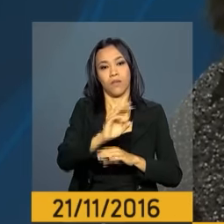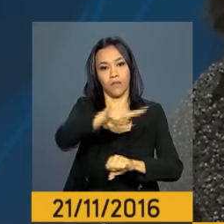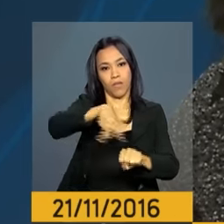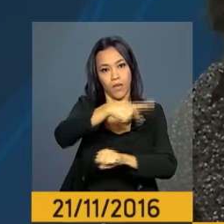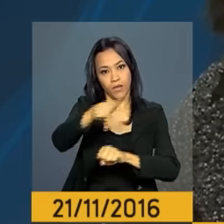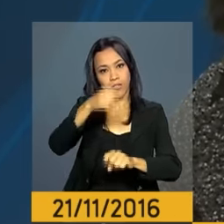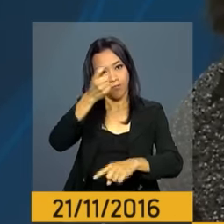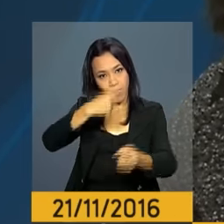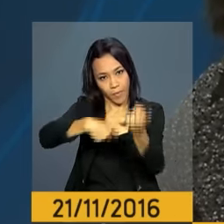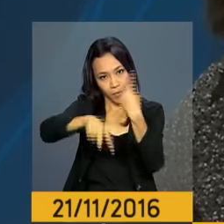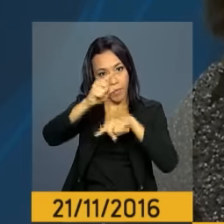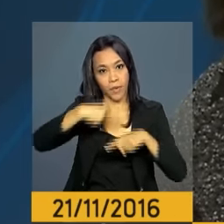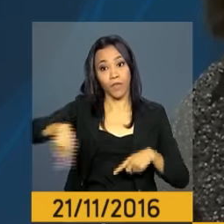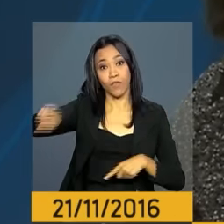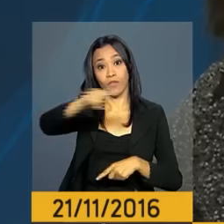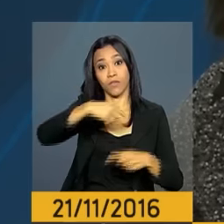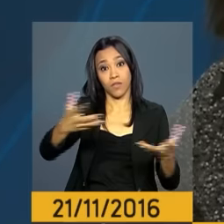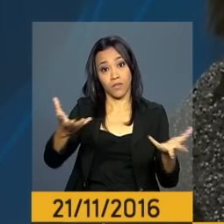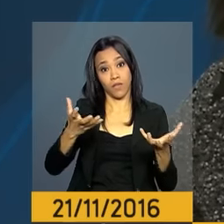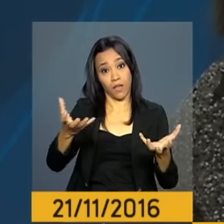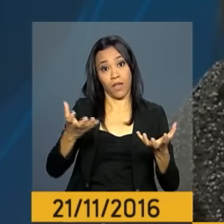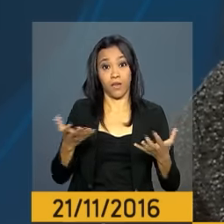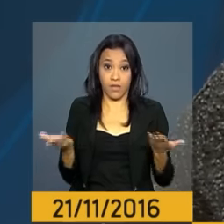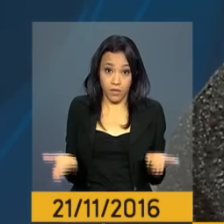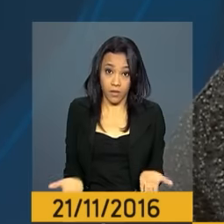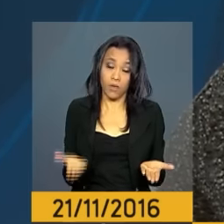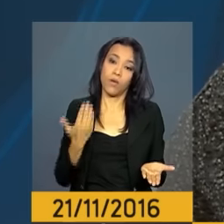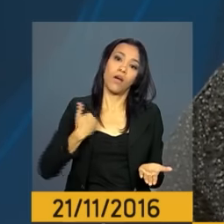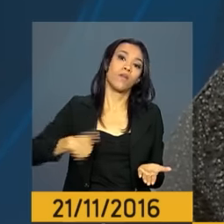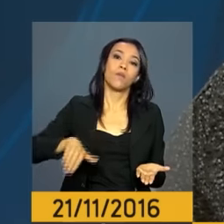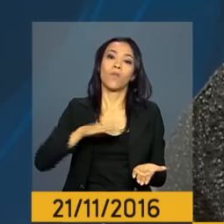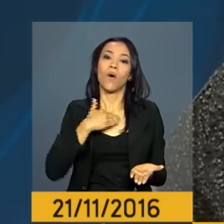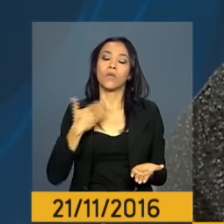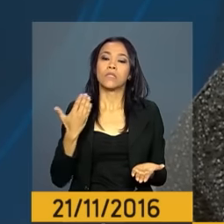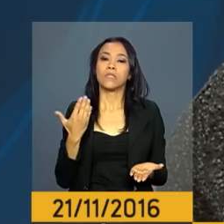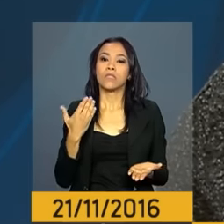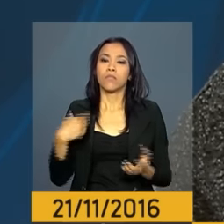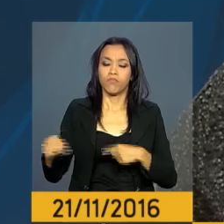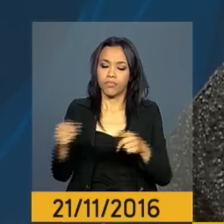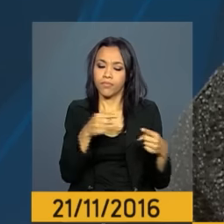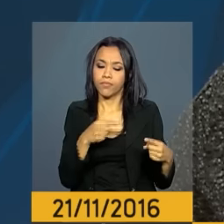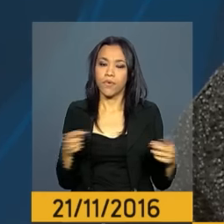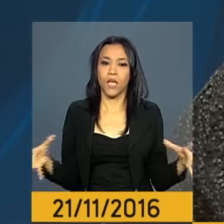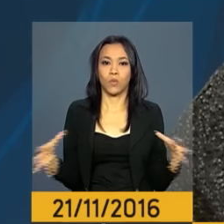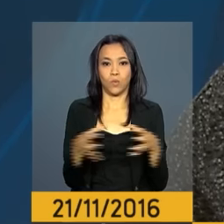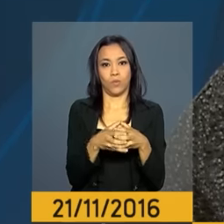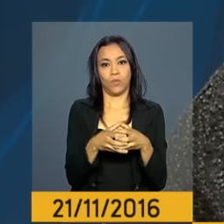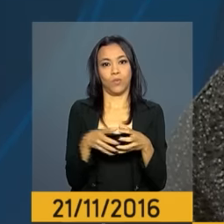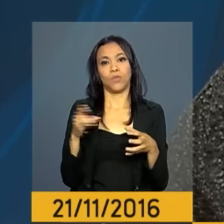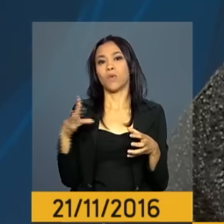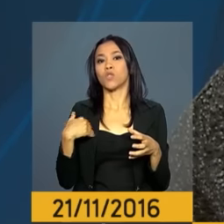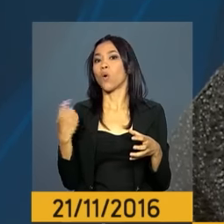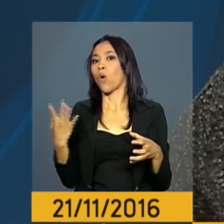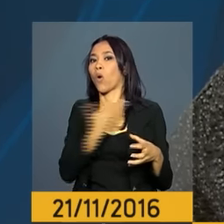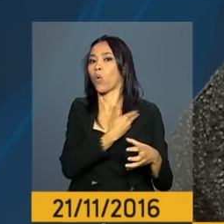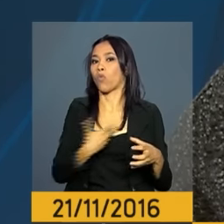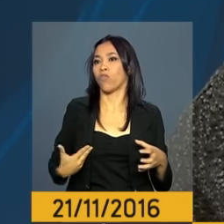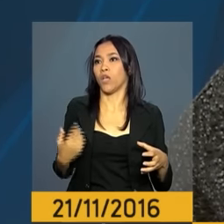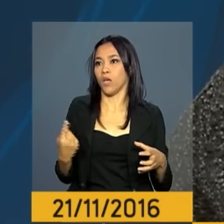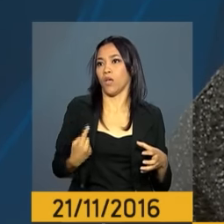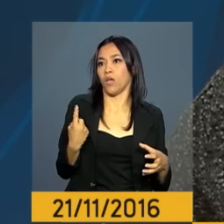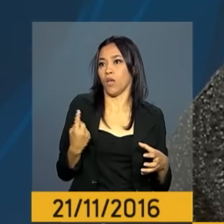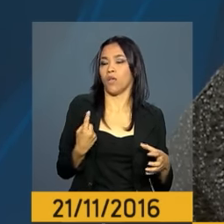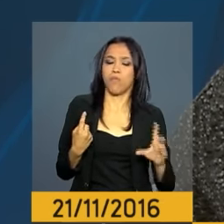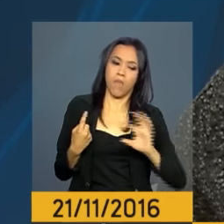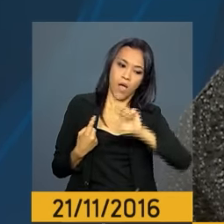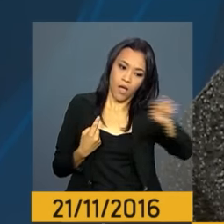que todos aspiramos. Portanto, a nossa obra é uma obra coletiva, não é apenas do governo, mas é de